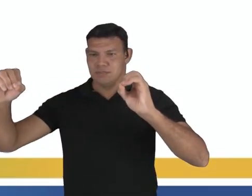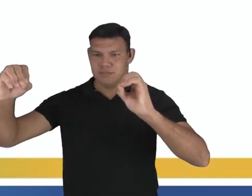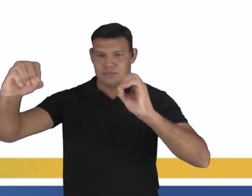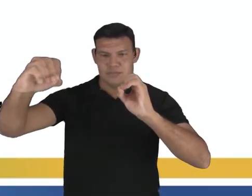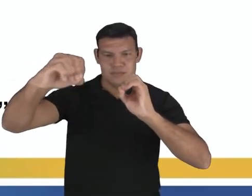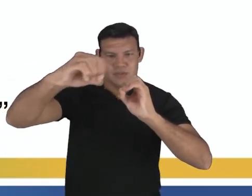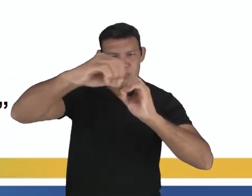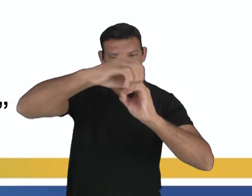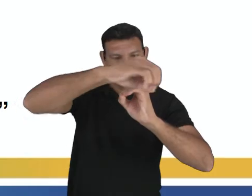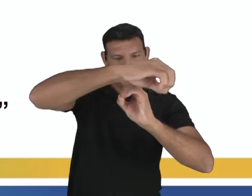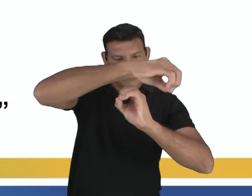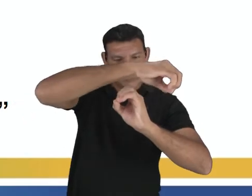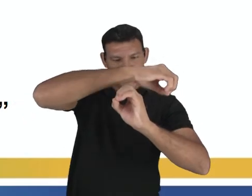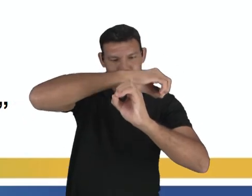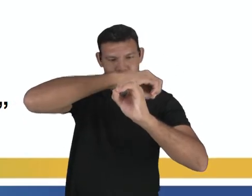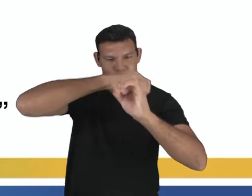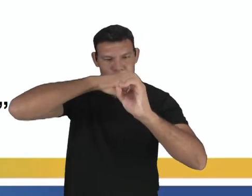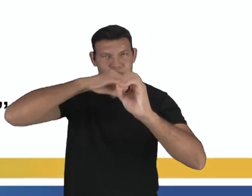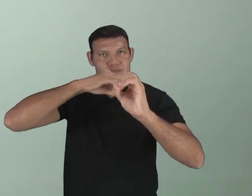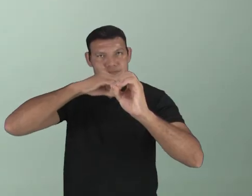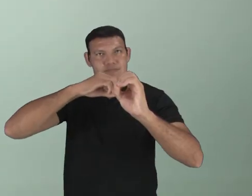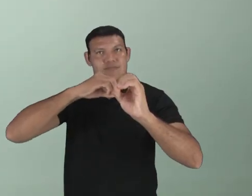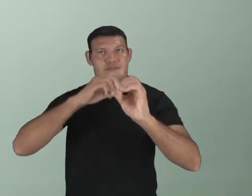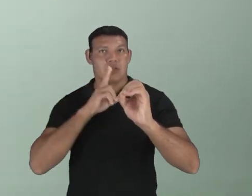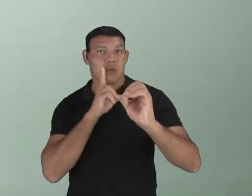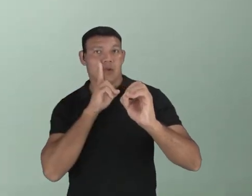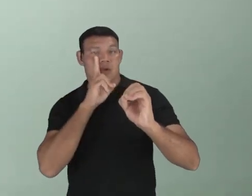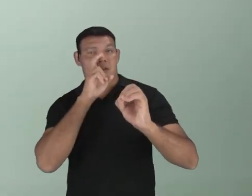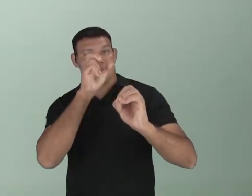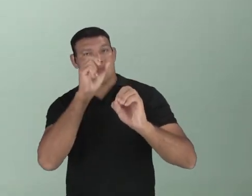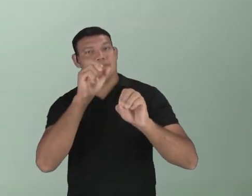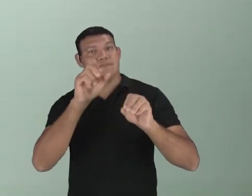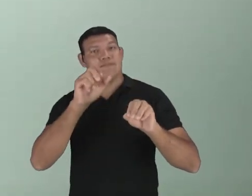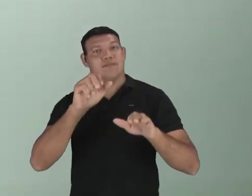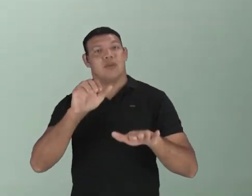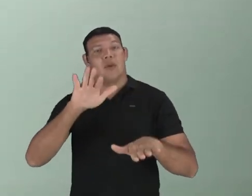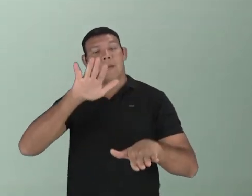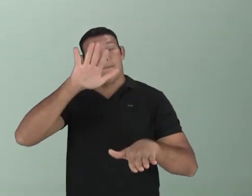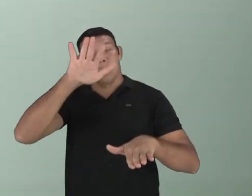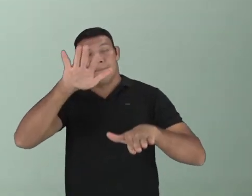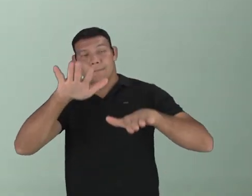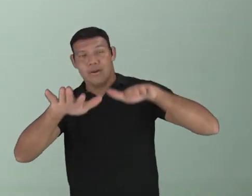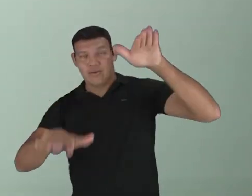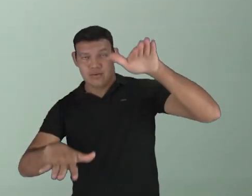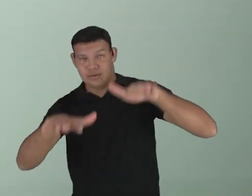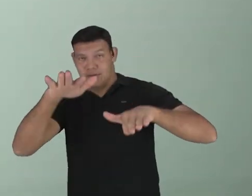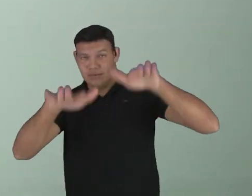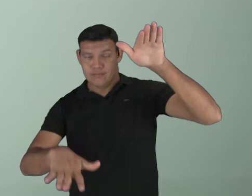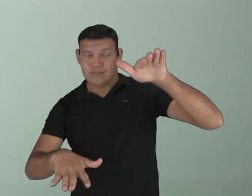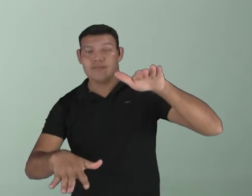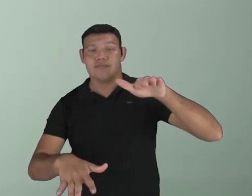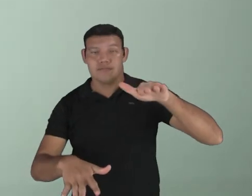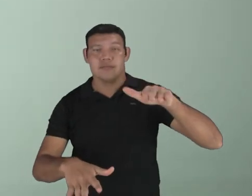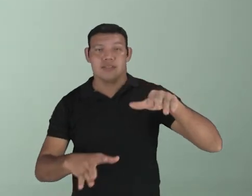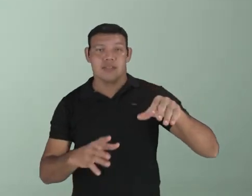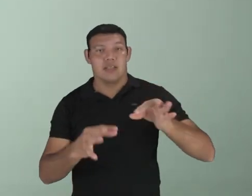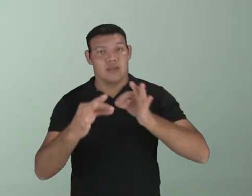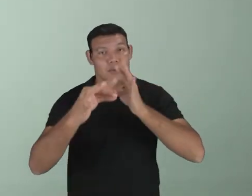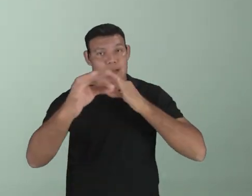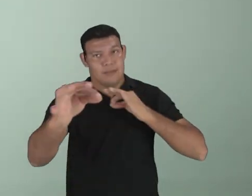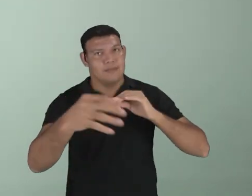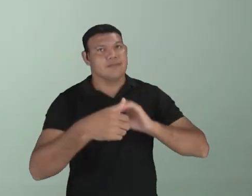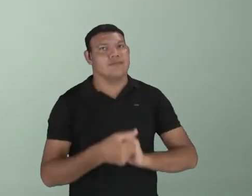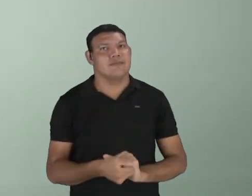que vai acontecer é que a força ela é inversamente proporcional à distância, o que quer dizer quanto menor a